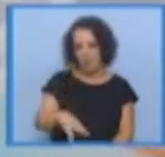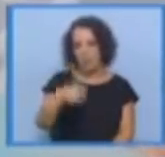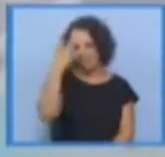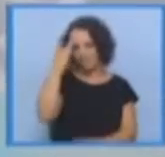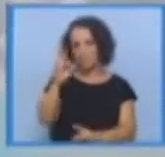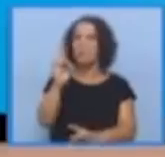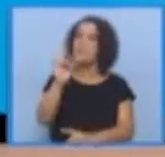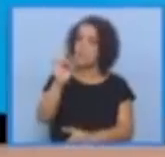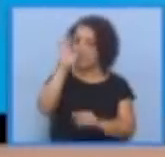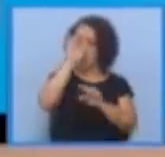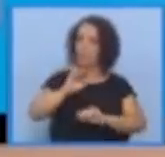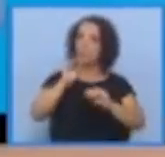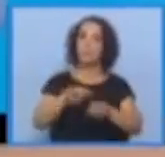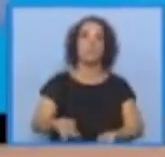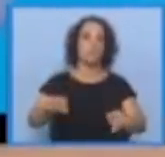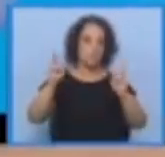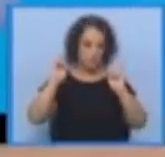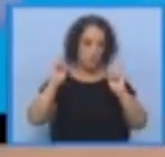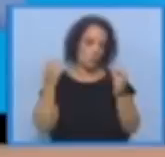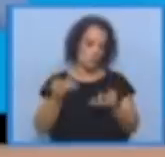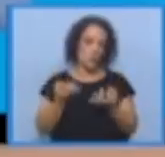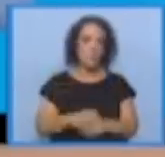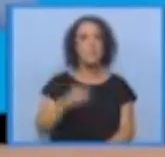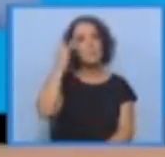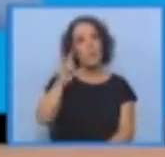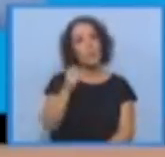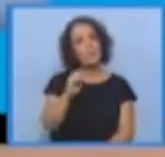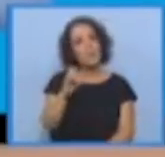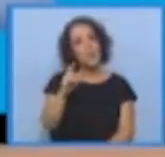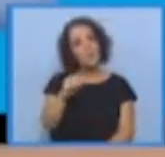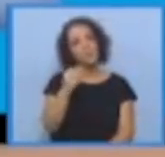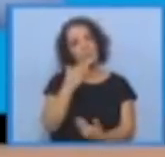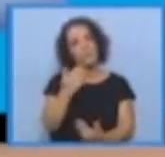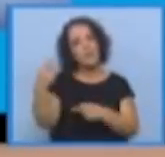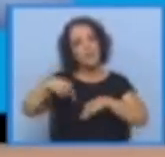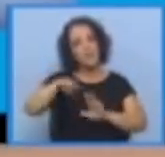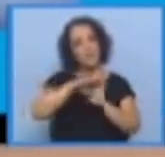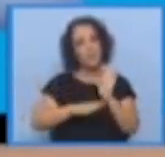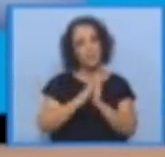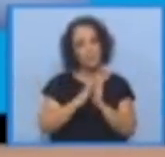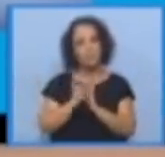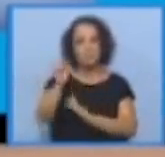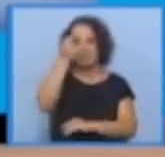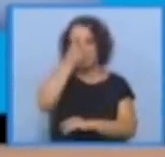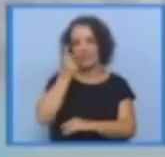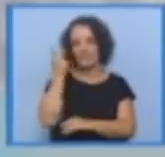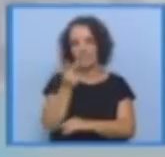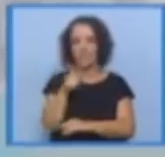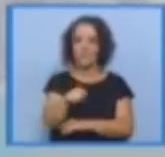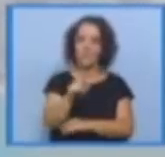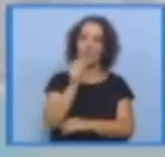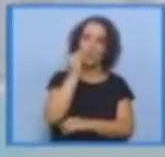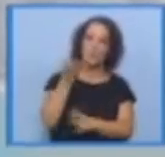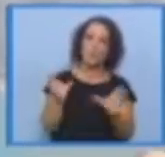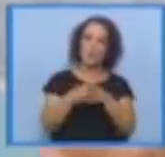também com a educação libertadora, não é? Que ajuda muito. Sim. Padre Luís Carlos, agradeço ter estado aqui a partilhar no programa Eclésia o seu percurso de vida e este movimento